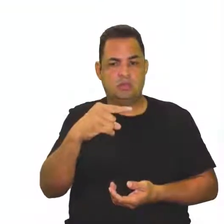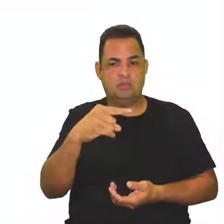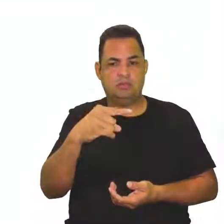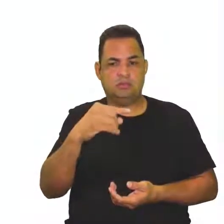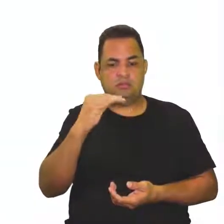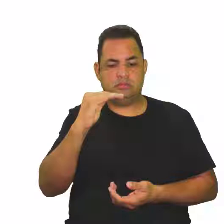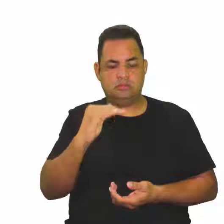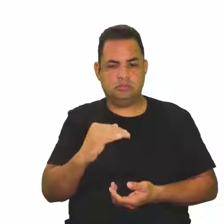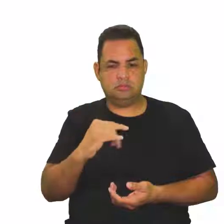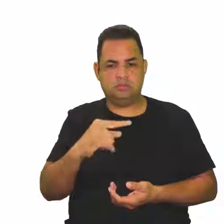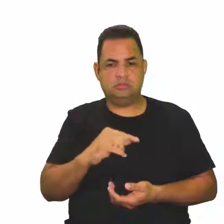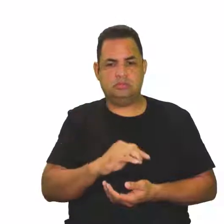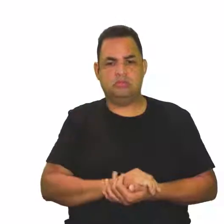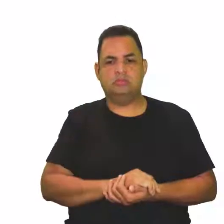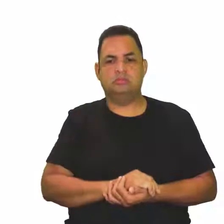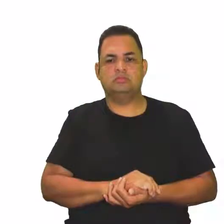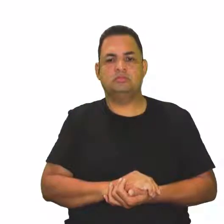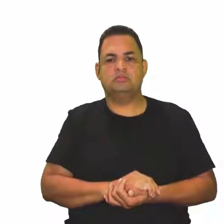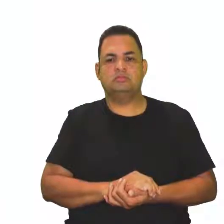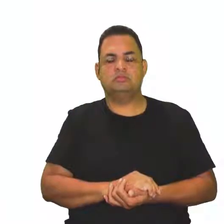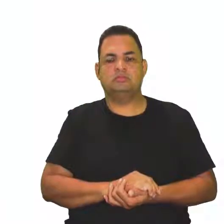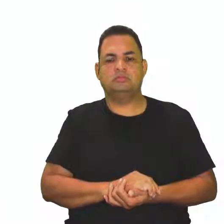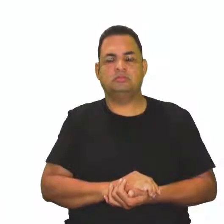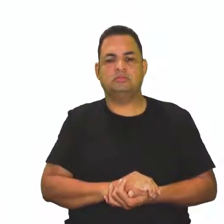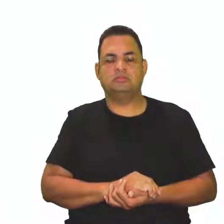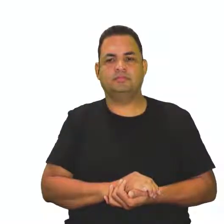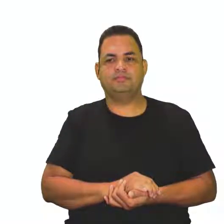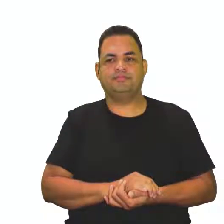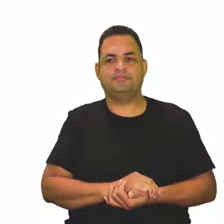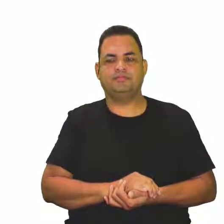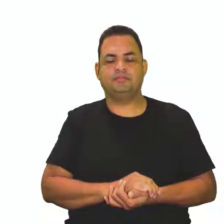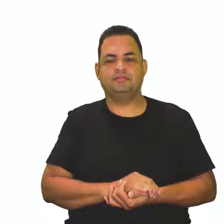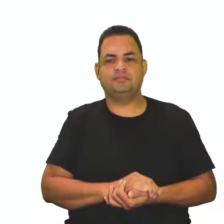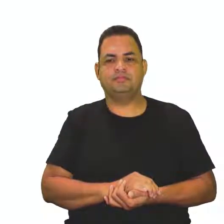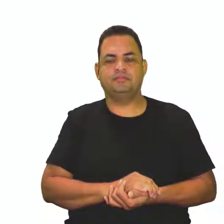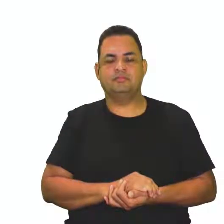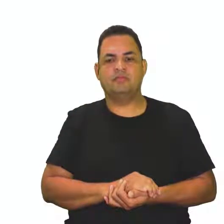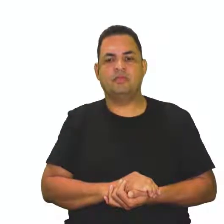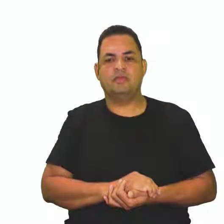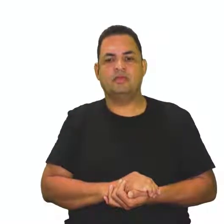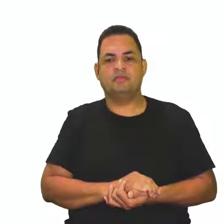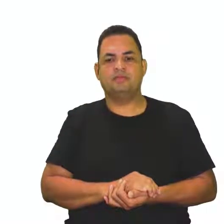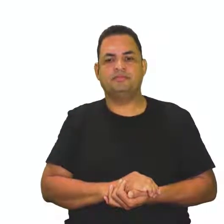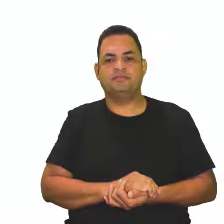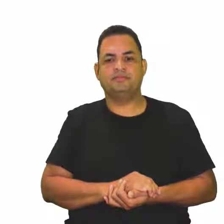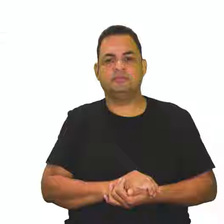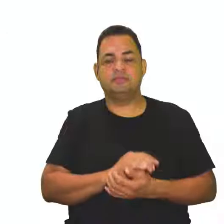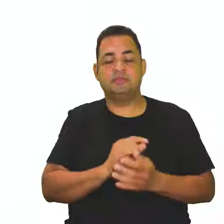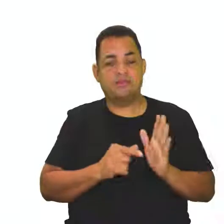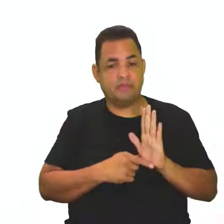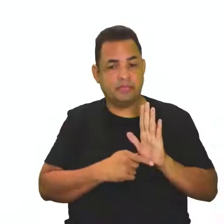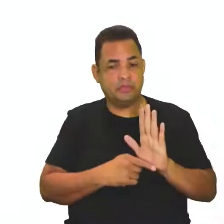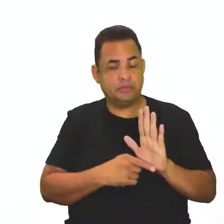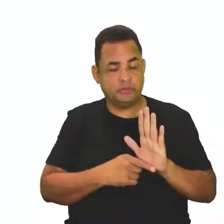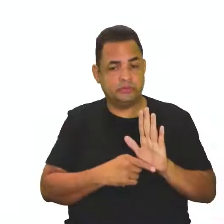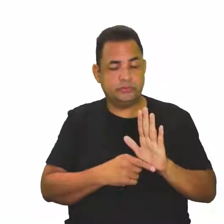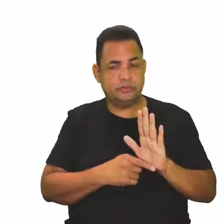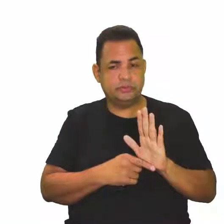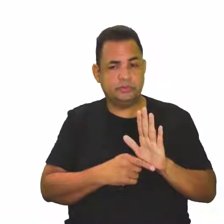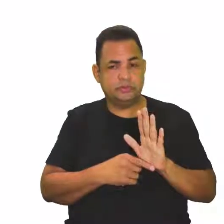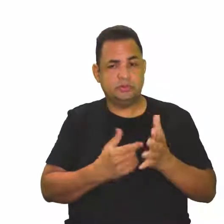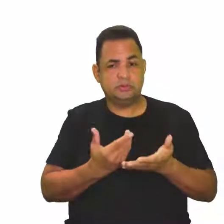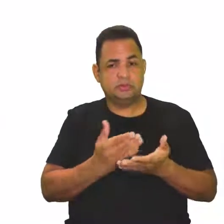parte negativa, devido às cargas positivas. Então, ele vai ficar aí ajudando, né, a